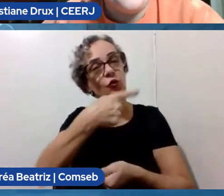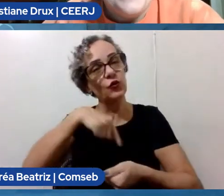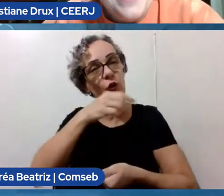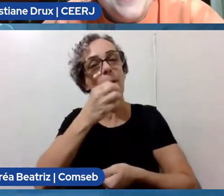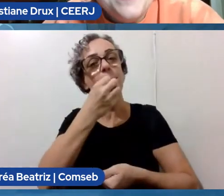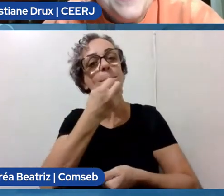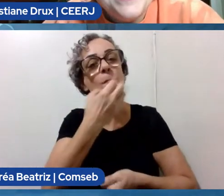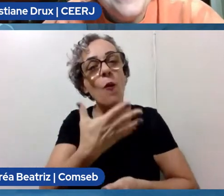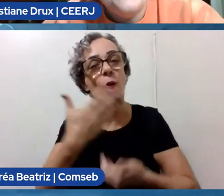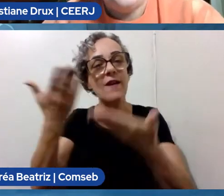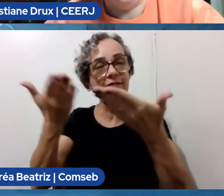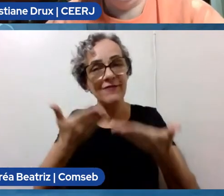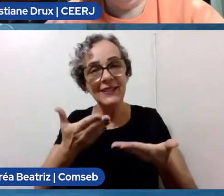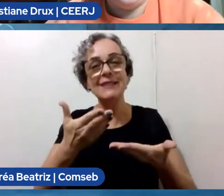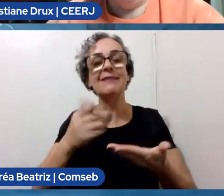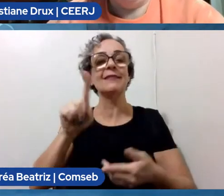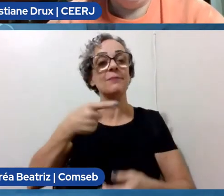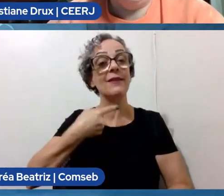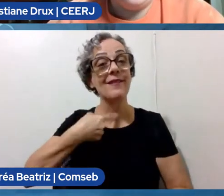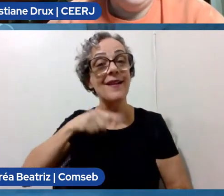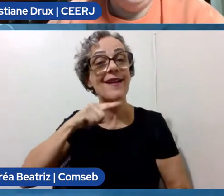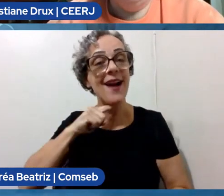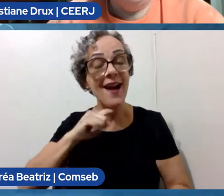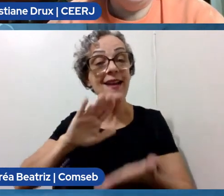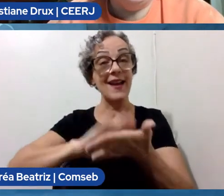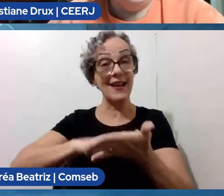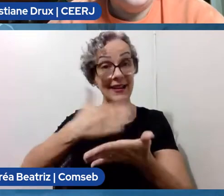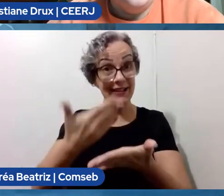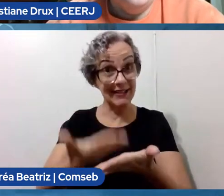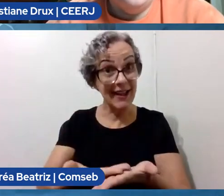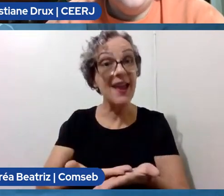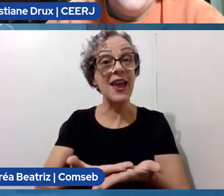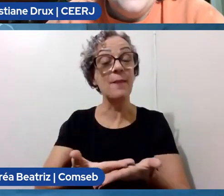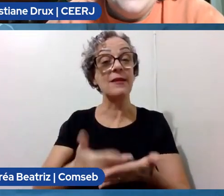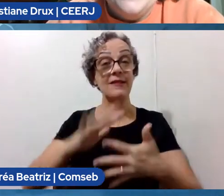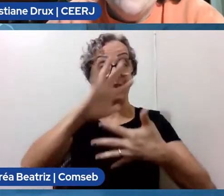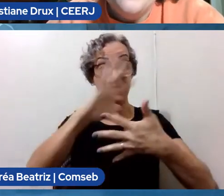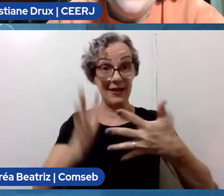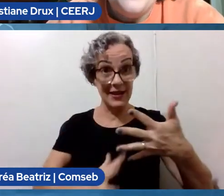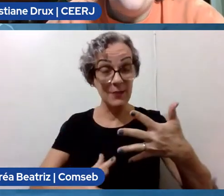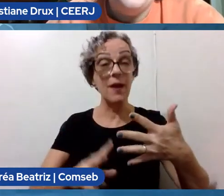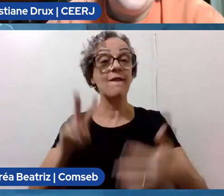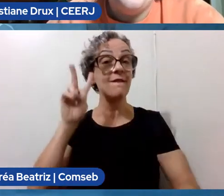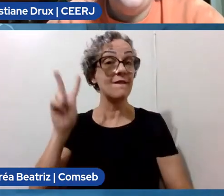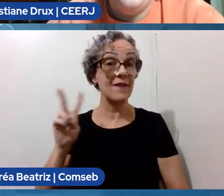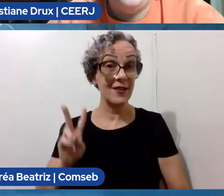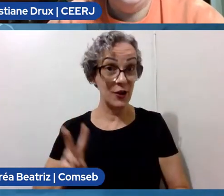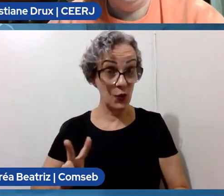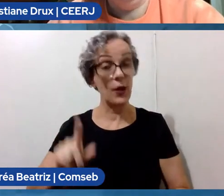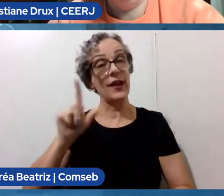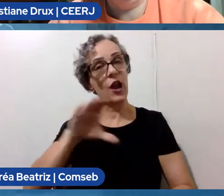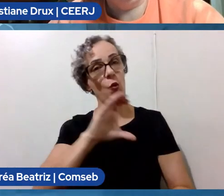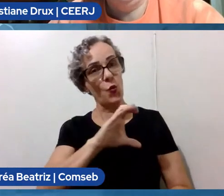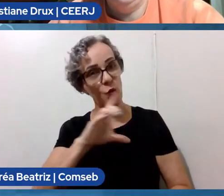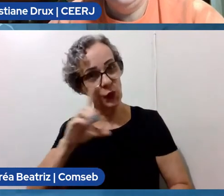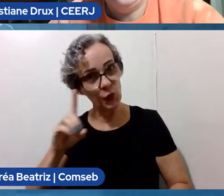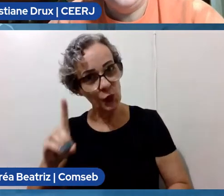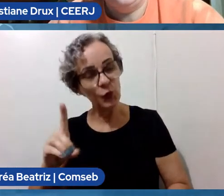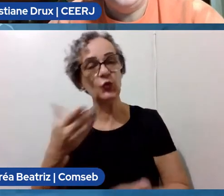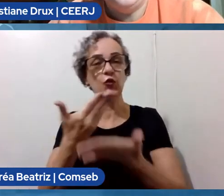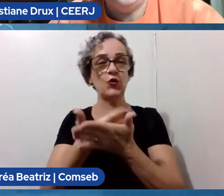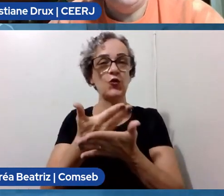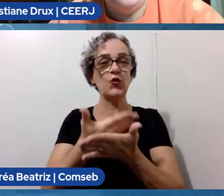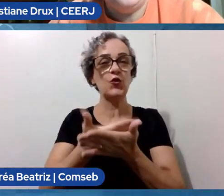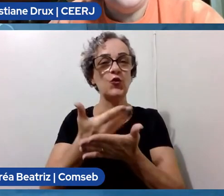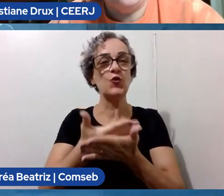também ao Carlos, as intérpretes para Libras, Verônica Lima, que é a coordenadora de estudos